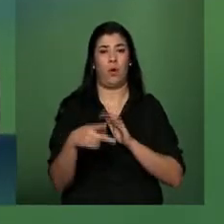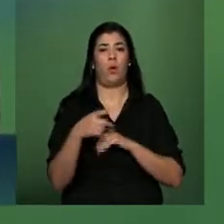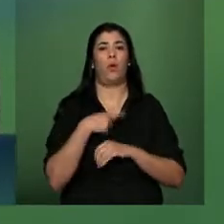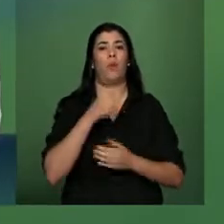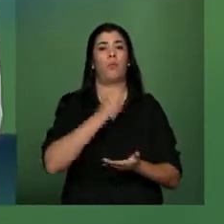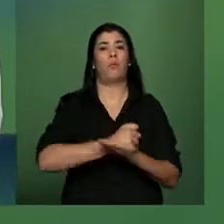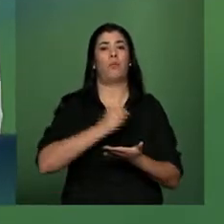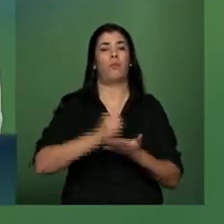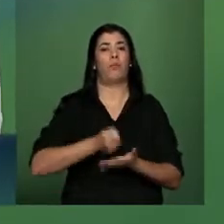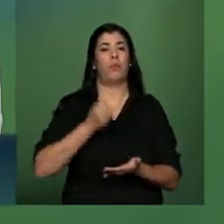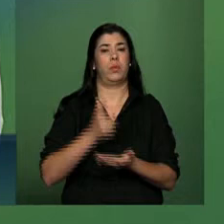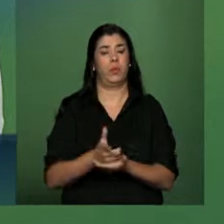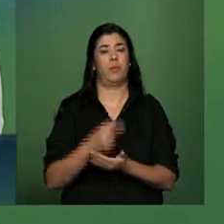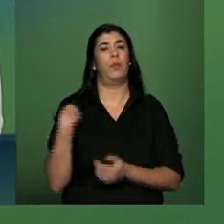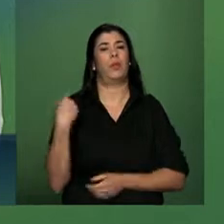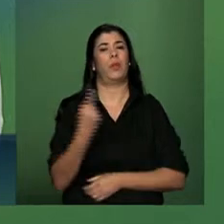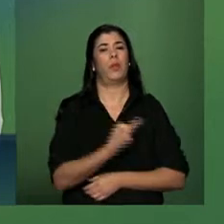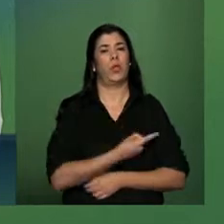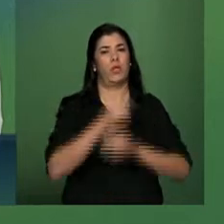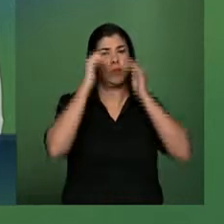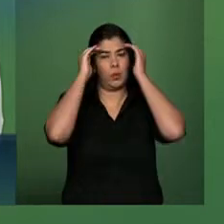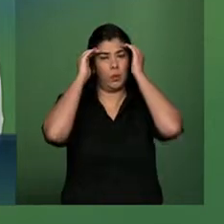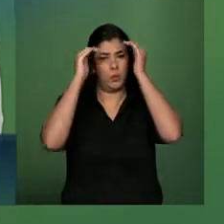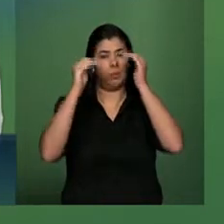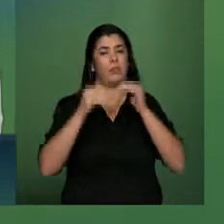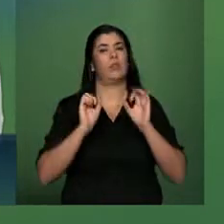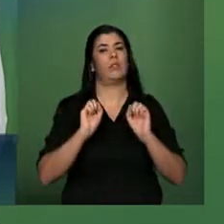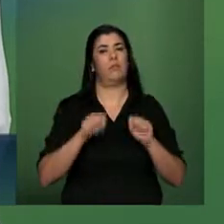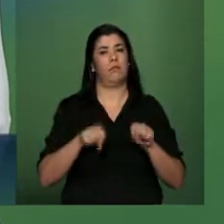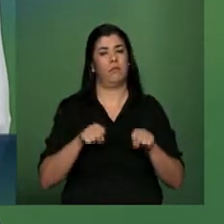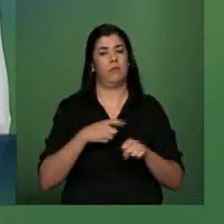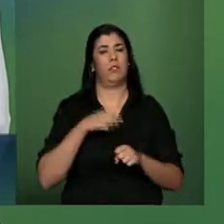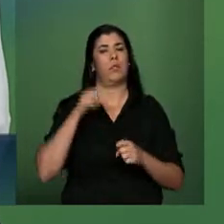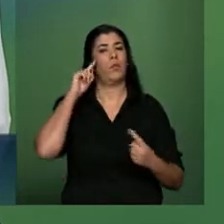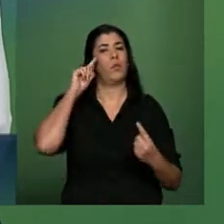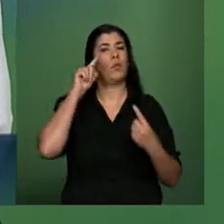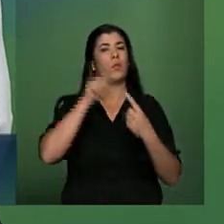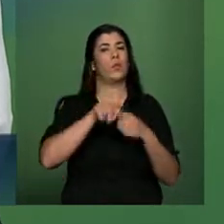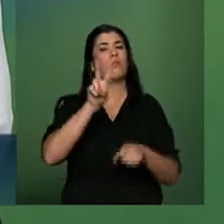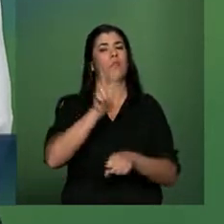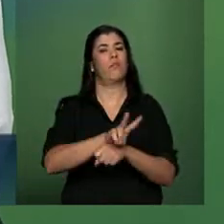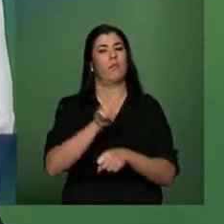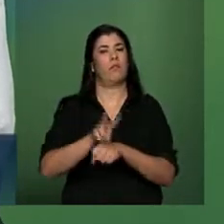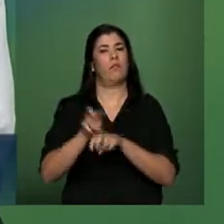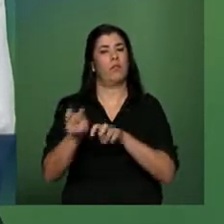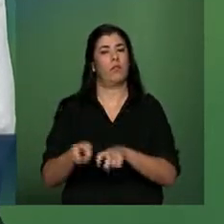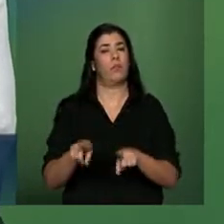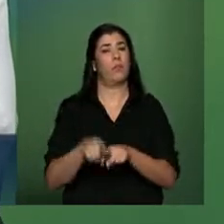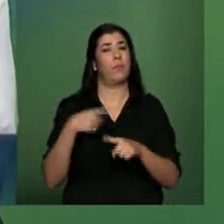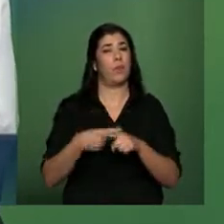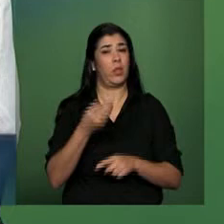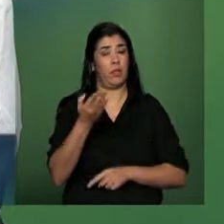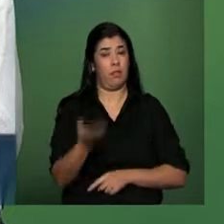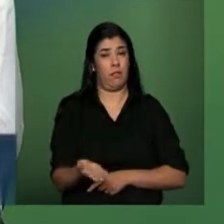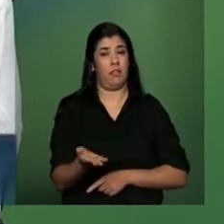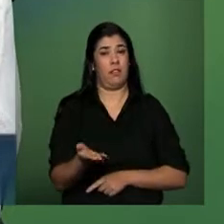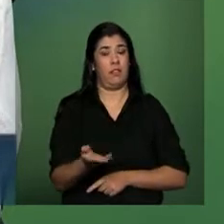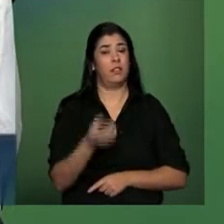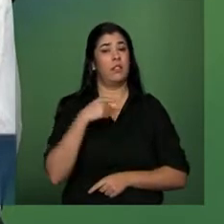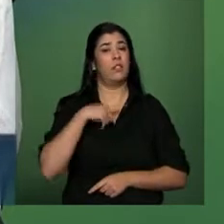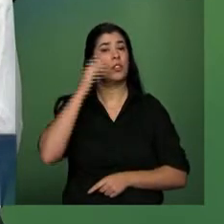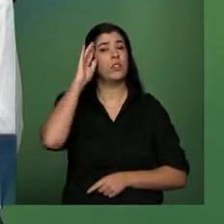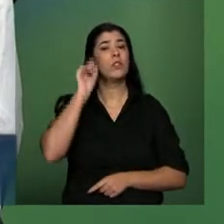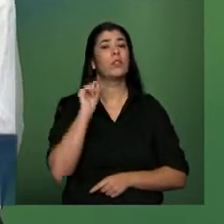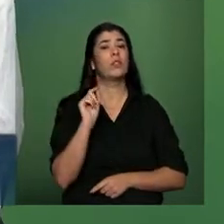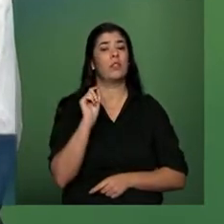de pagamento, nós cumpriremos as nossas metas com a defesa agropecuária, porque, acima de tudo, nós temos um